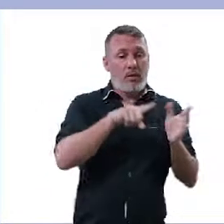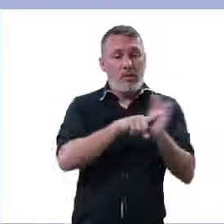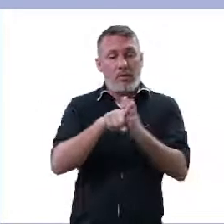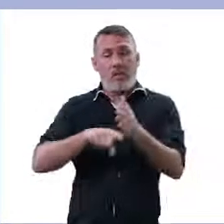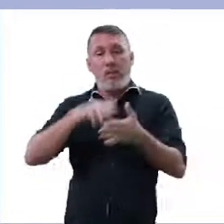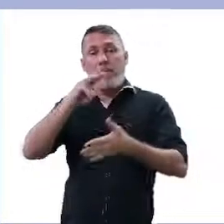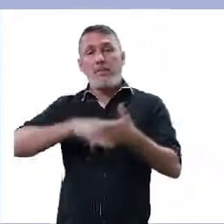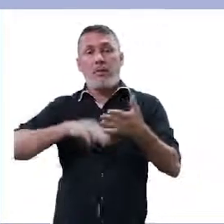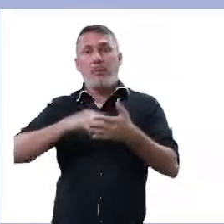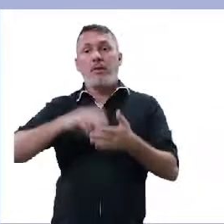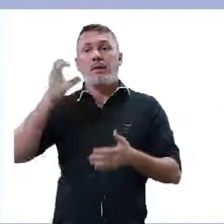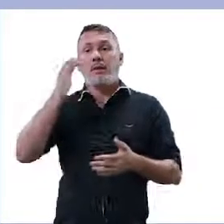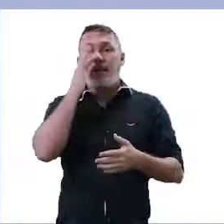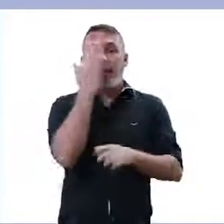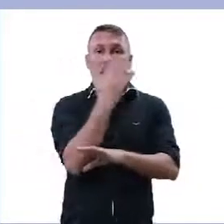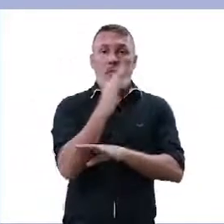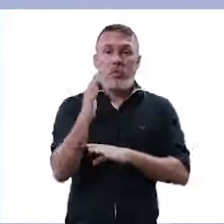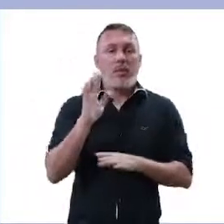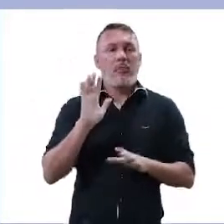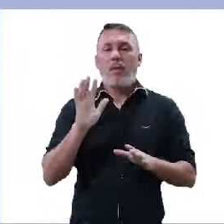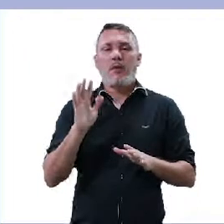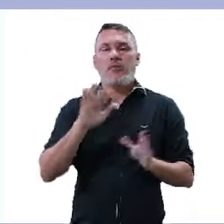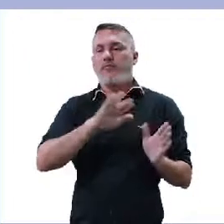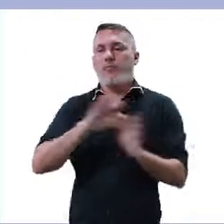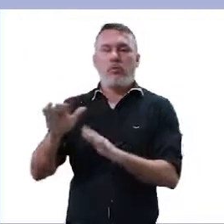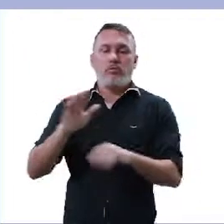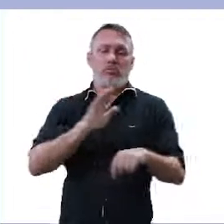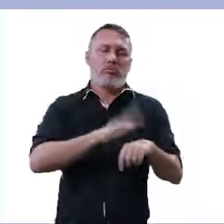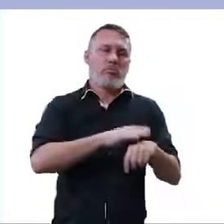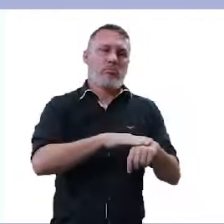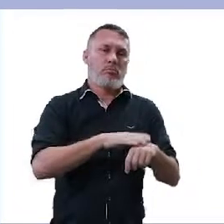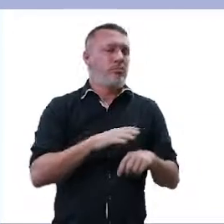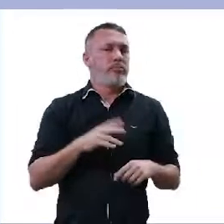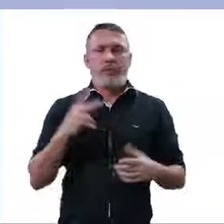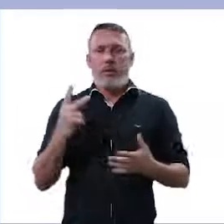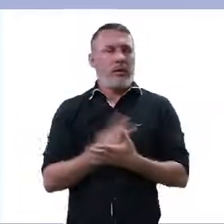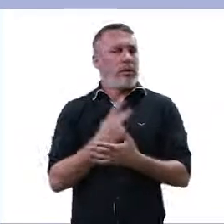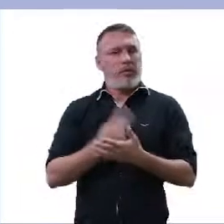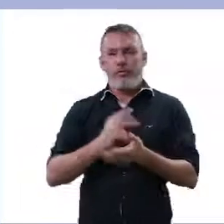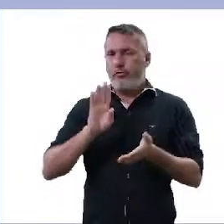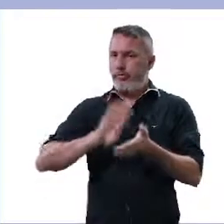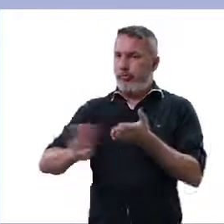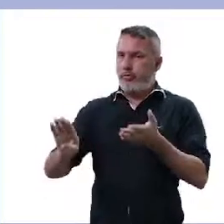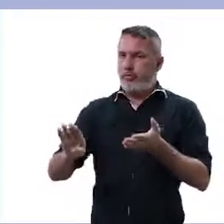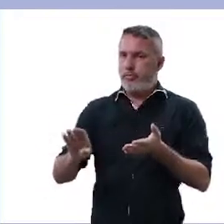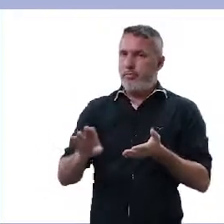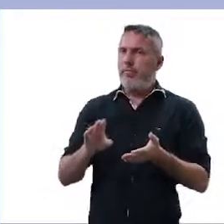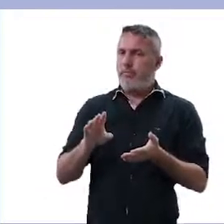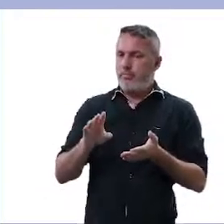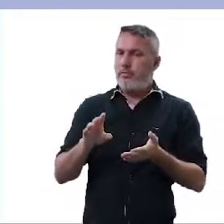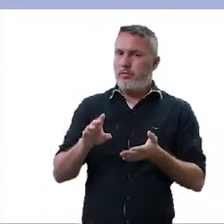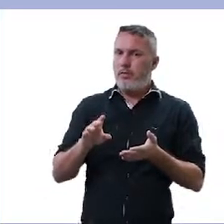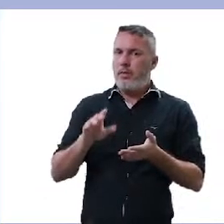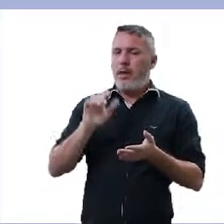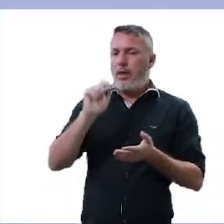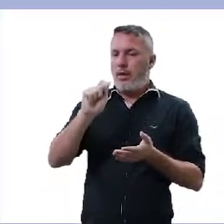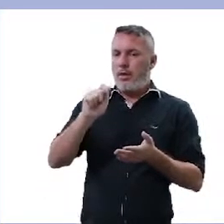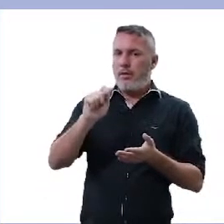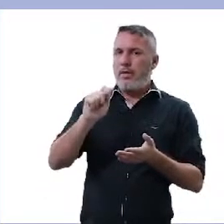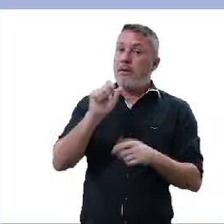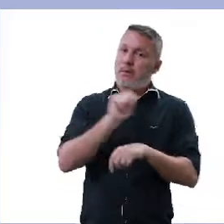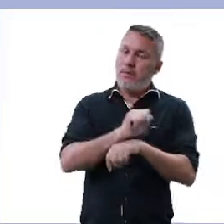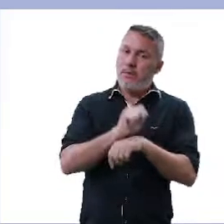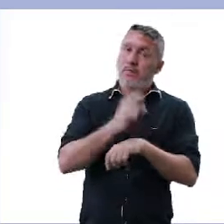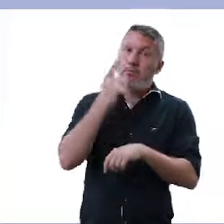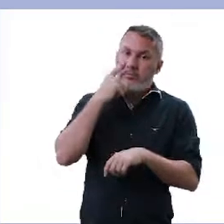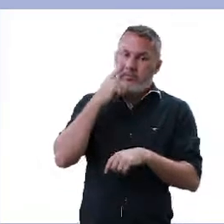sim criou seu próprio método investigativo. Está errado isso aqui já está fora. Então, por enquanto, nós temos a letra A como alternativa